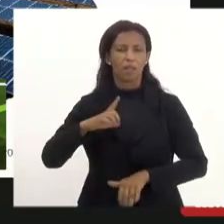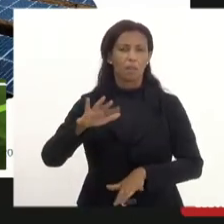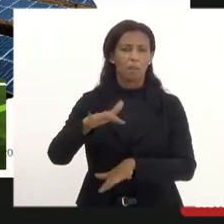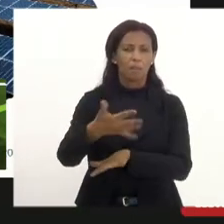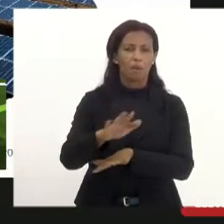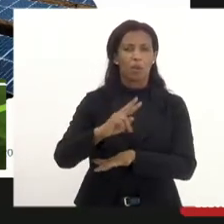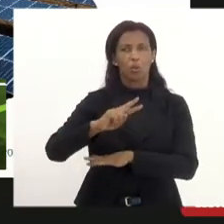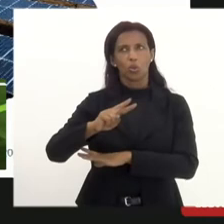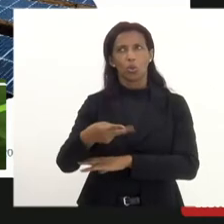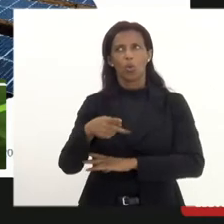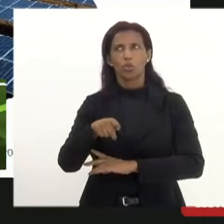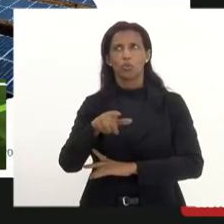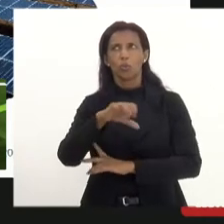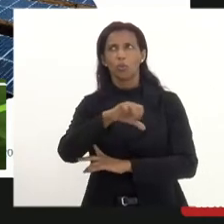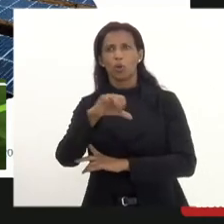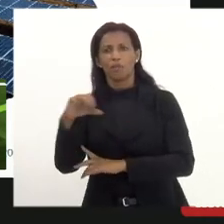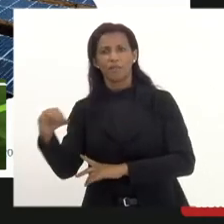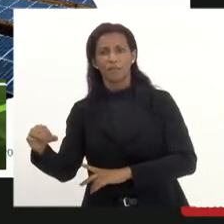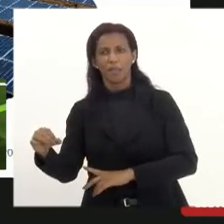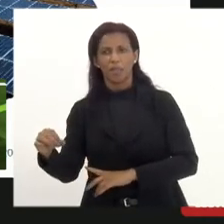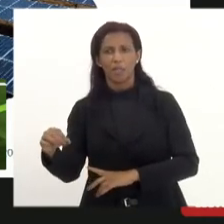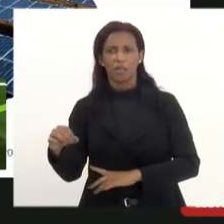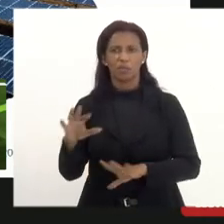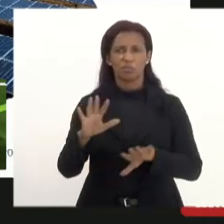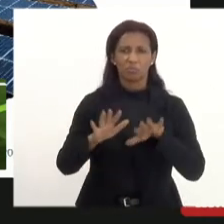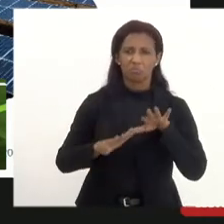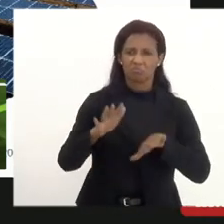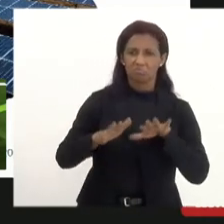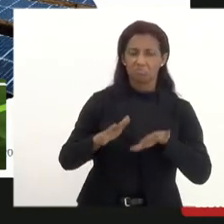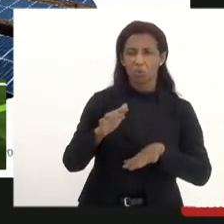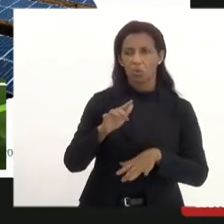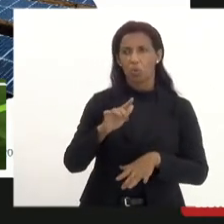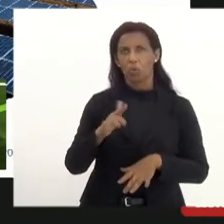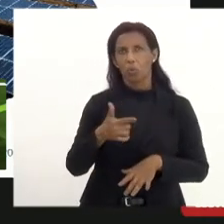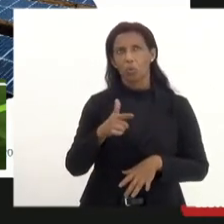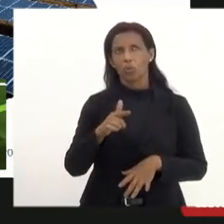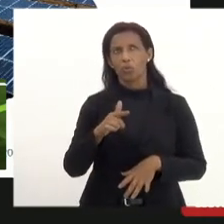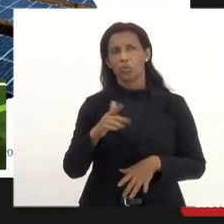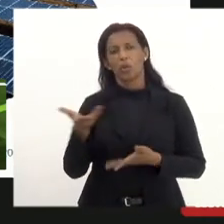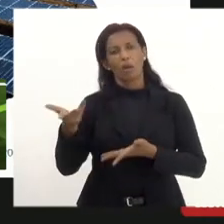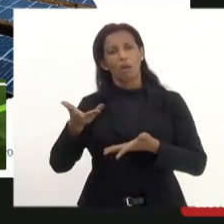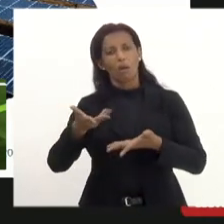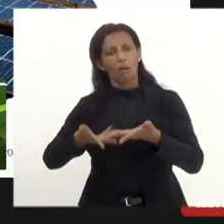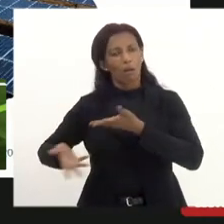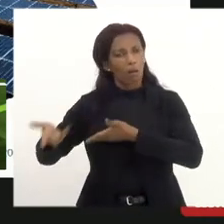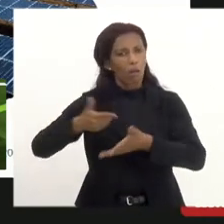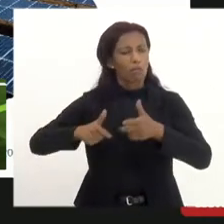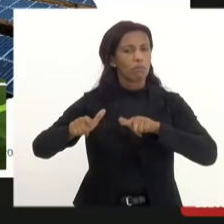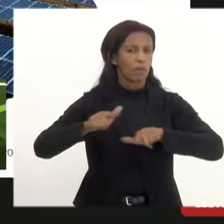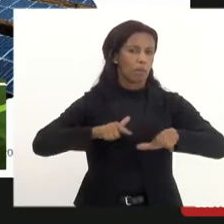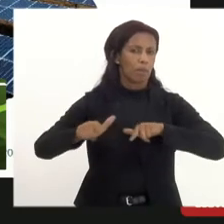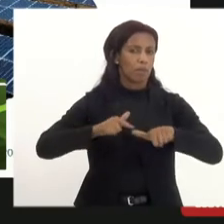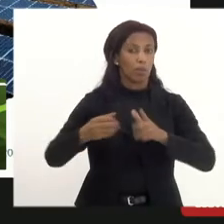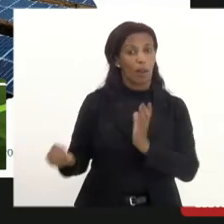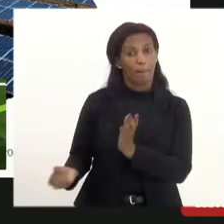de 2.900, algo em torno disso, 2.800 colaboradores. Ela produz